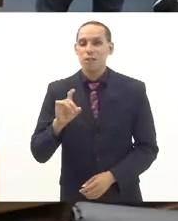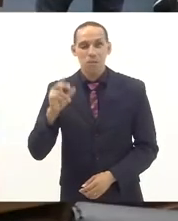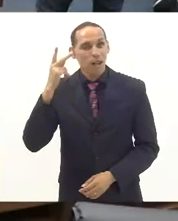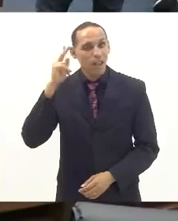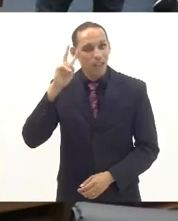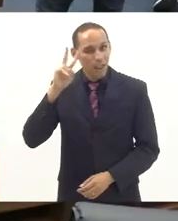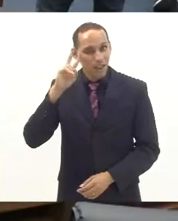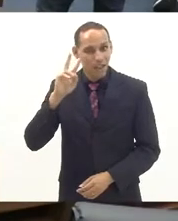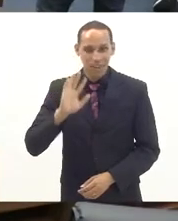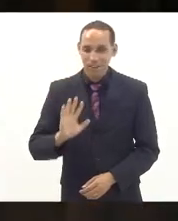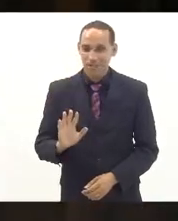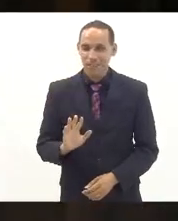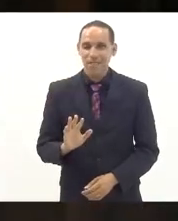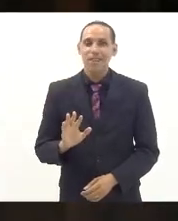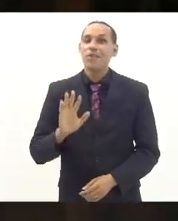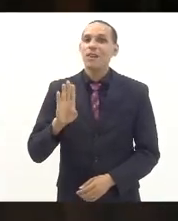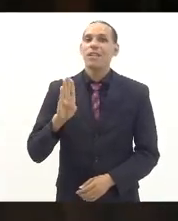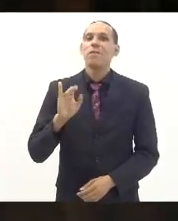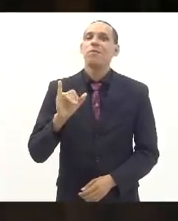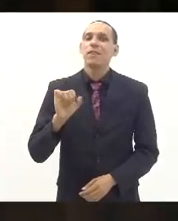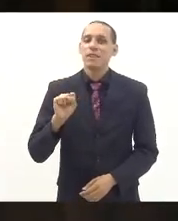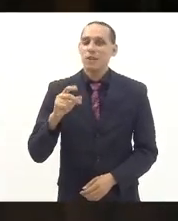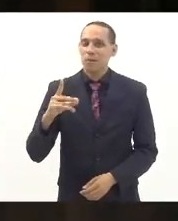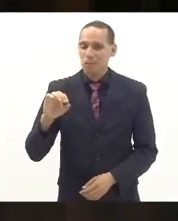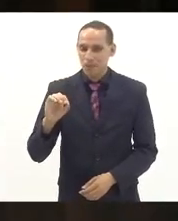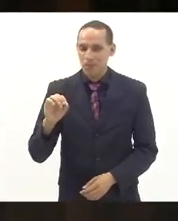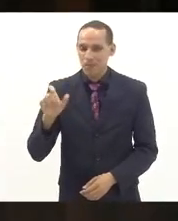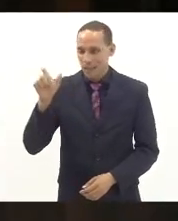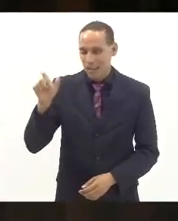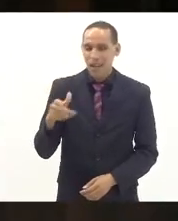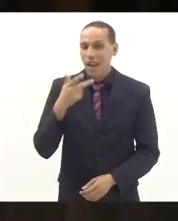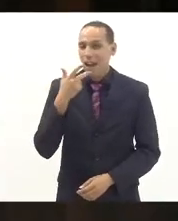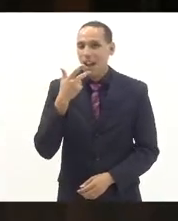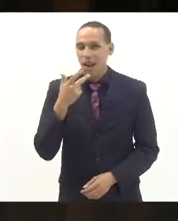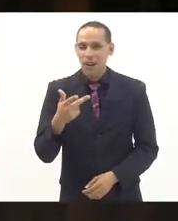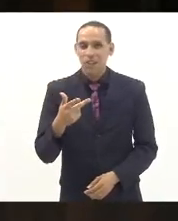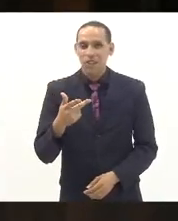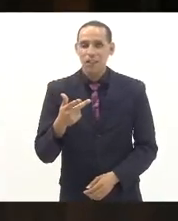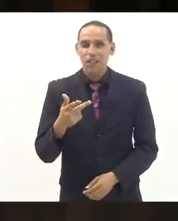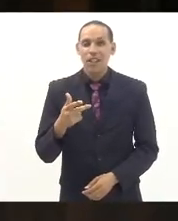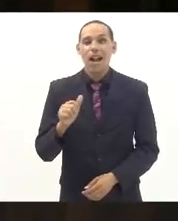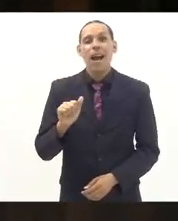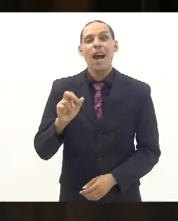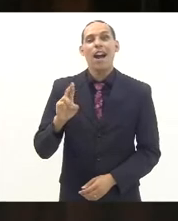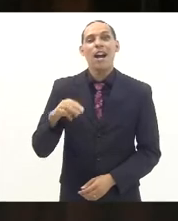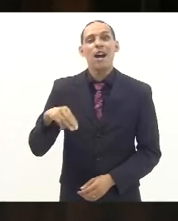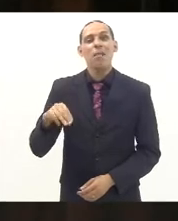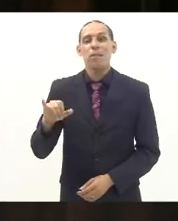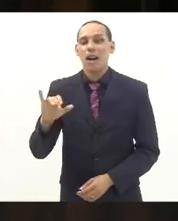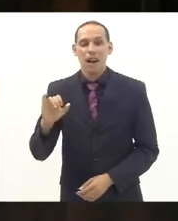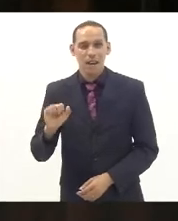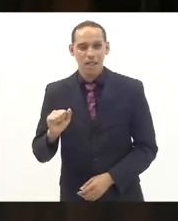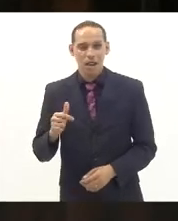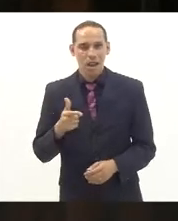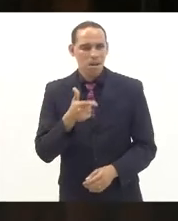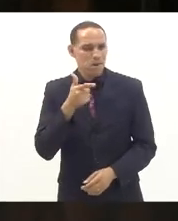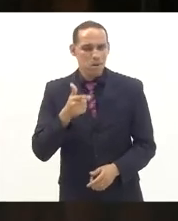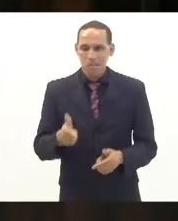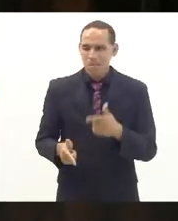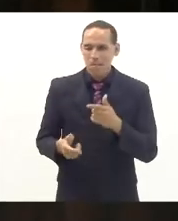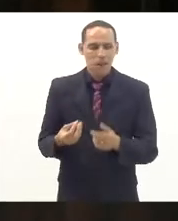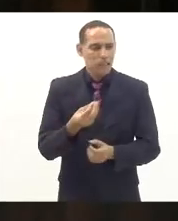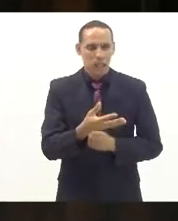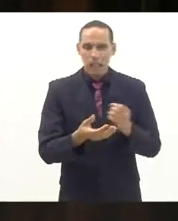relembrou mas aí mas mas o Bispo disse mas eles não ele não disse armar vos uns aos outros